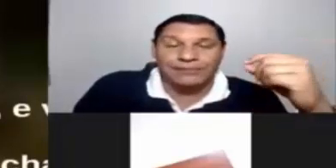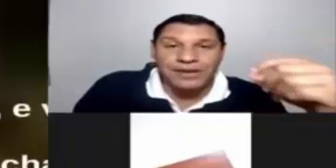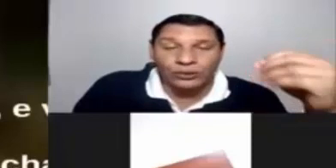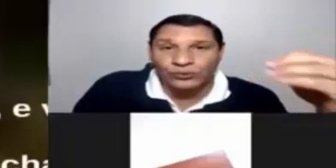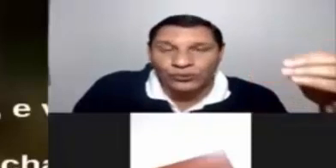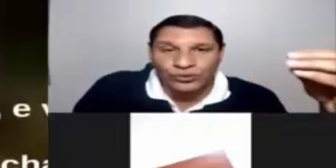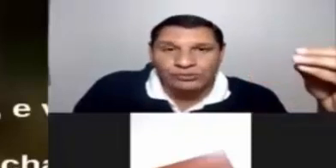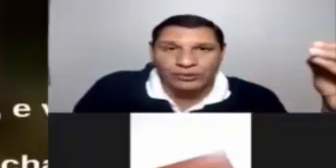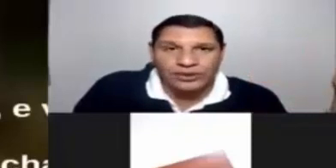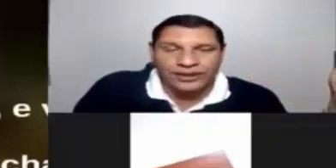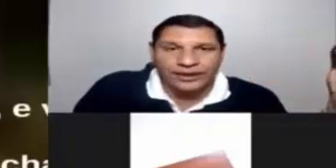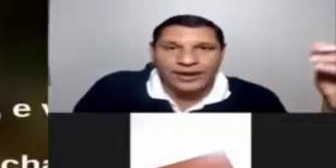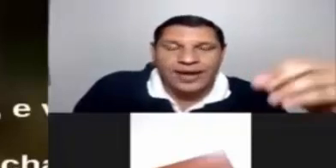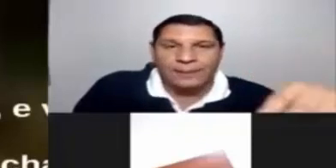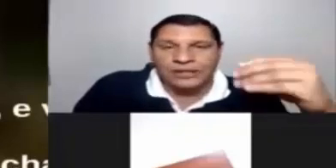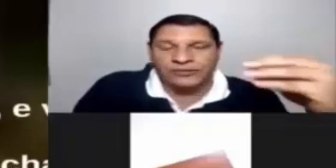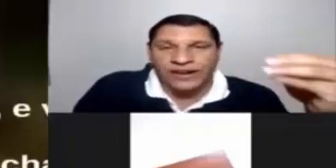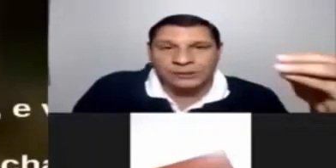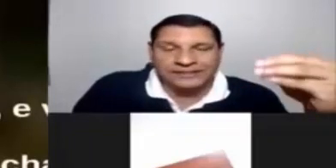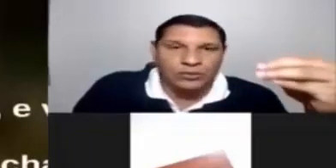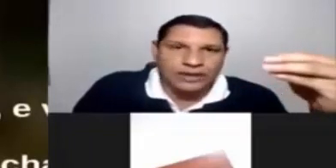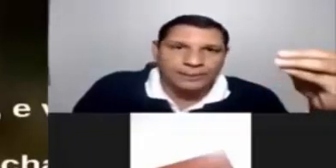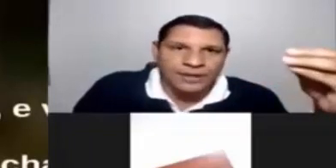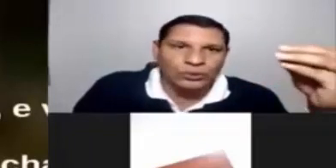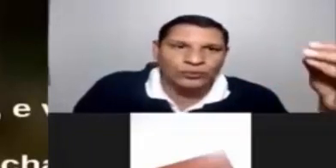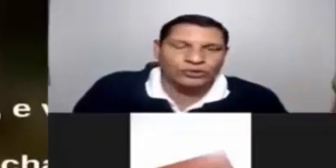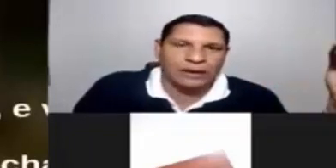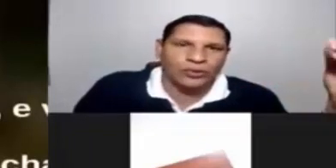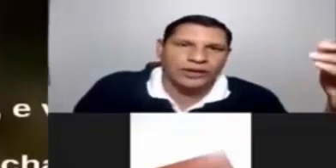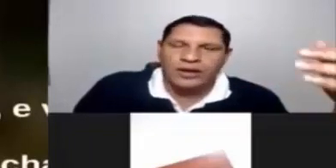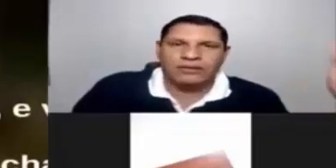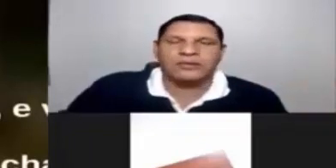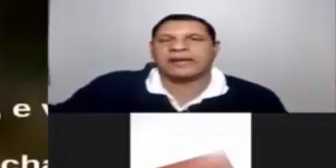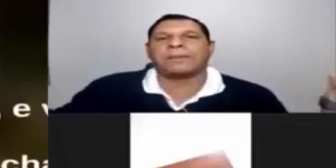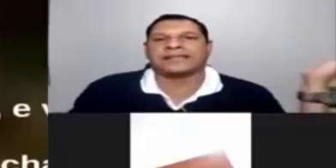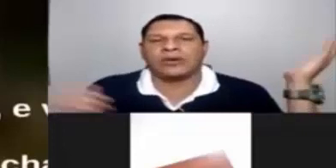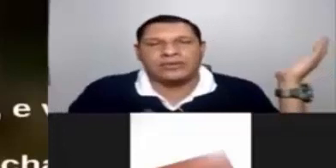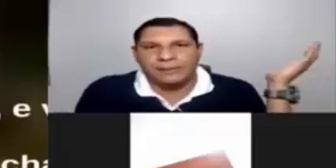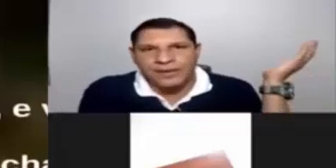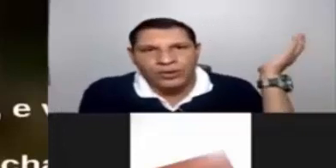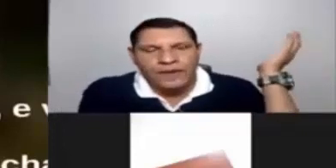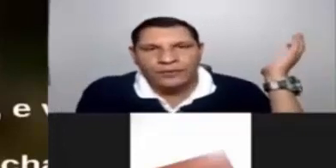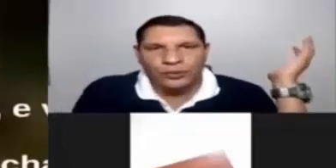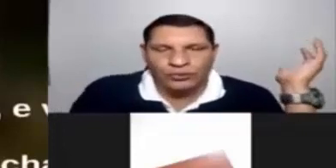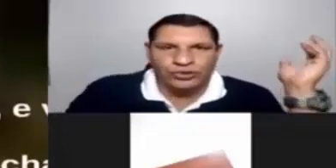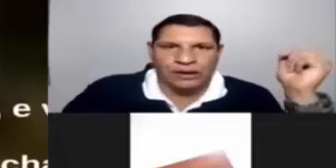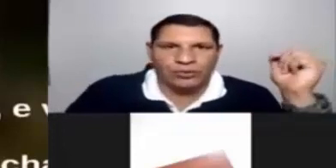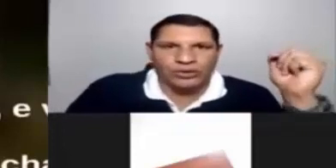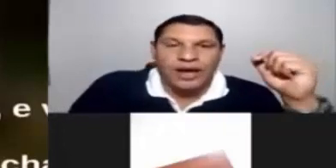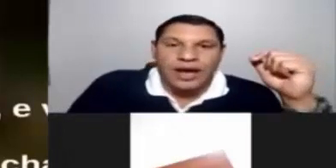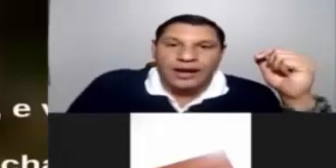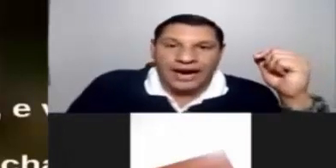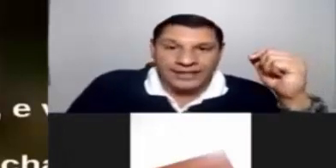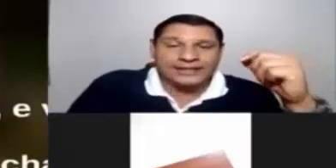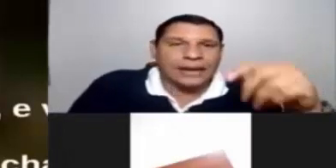Um camelo no fundo de uma agulha, né? É mais fácil passar um camelo no fundo de uma agulha. Como é que eu vou passar um camelo no fundo de uma